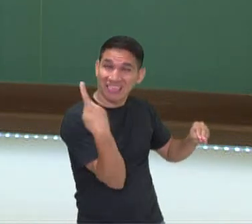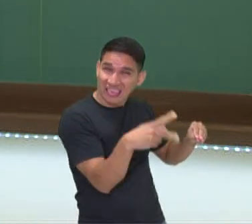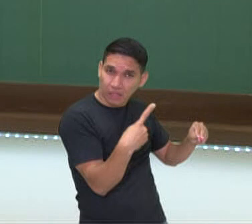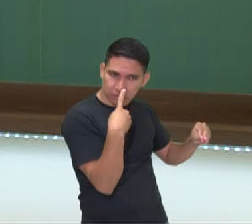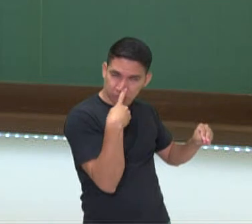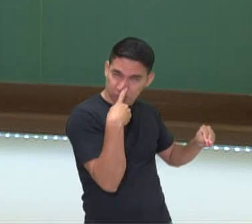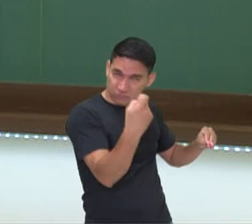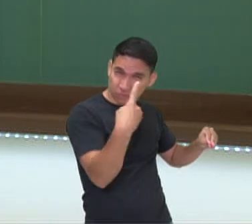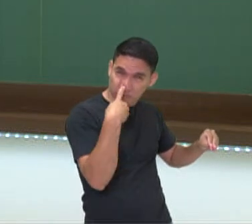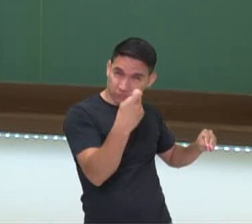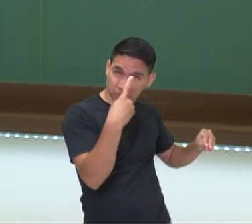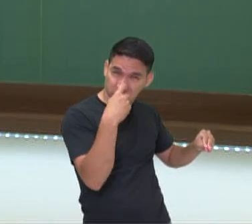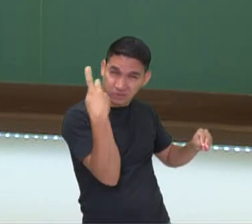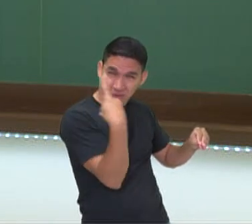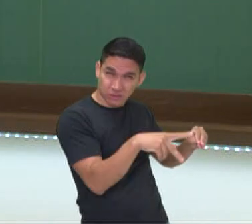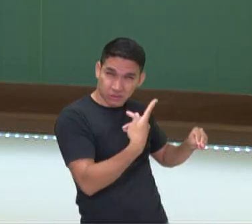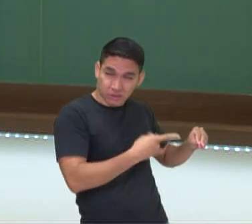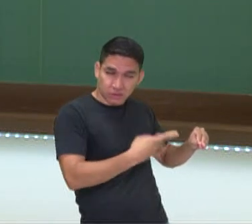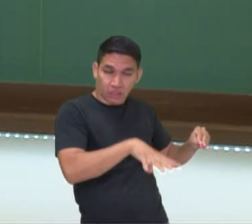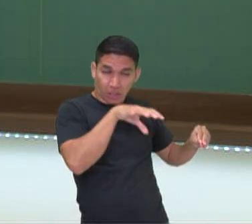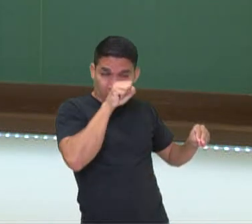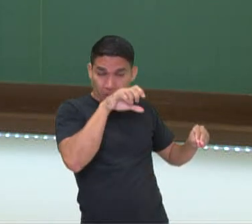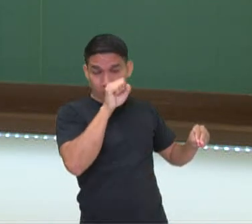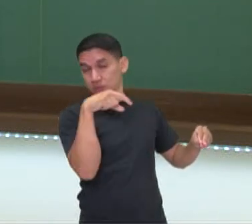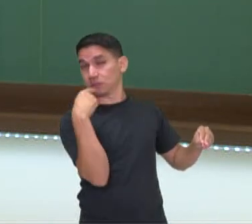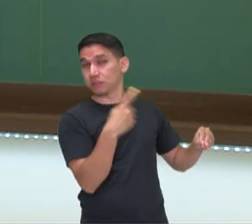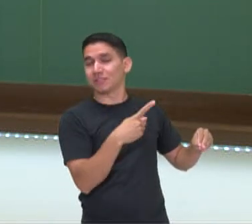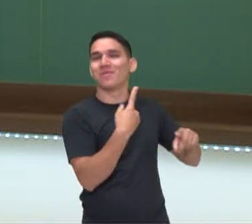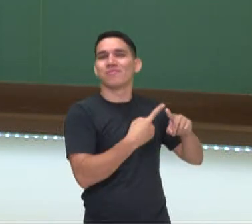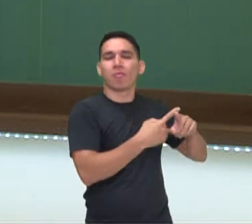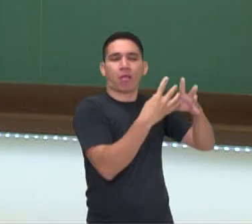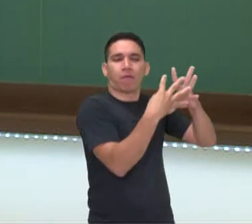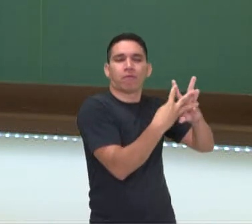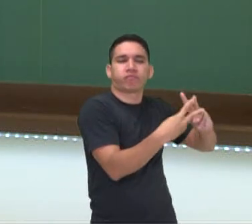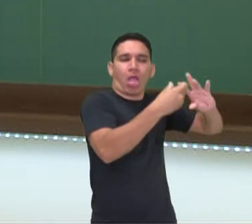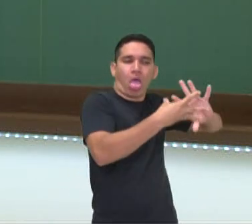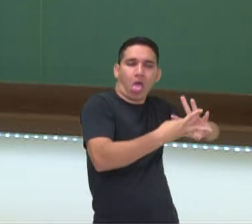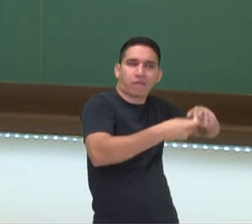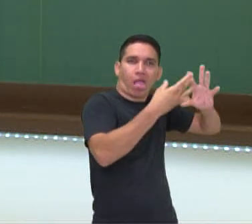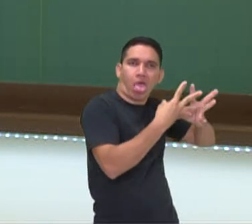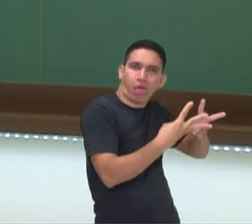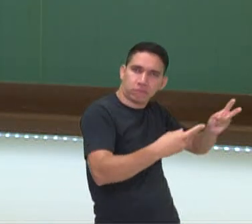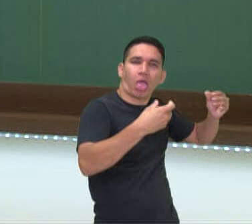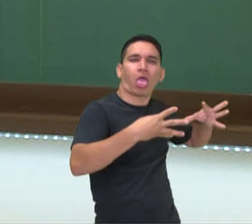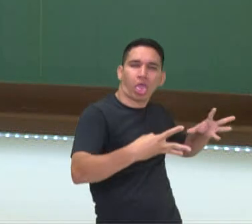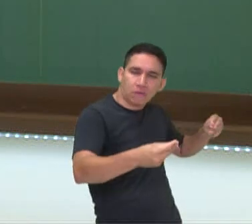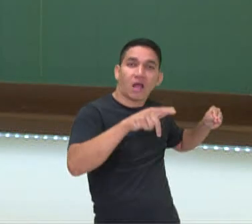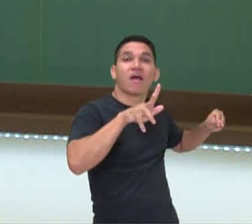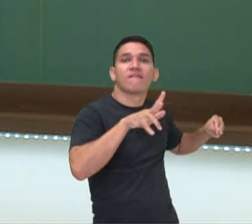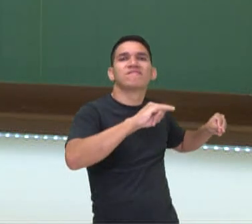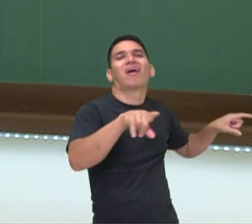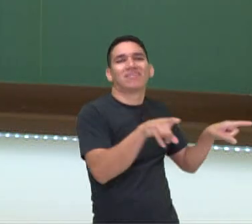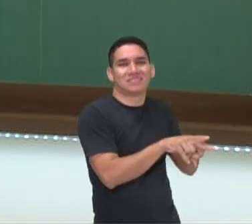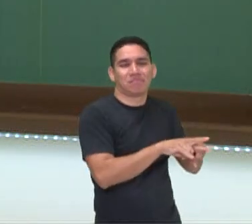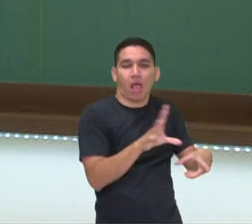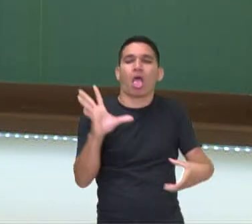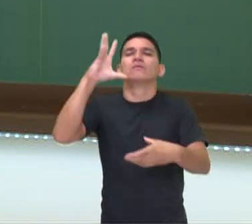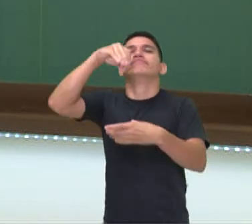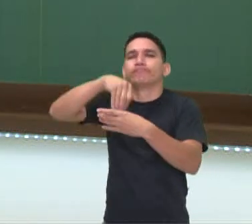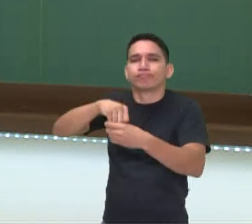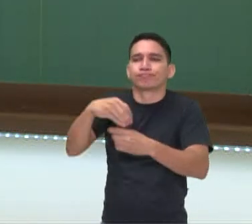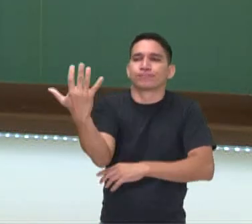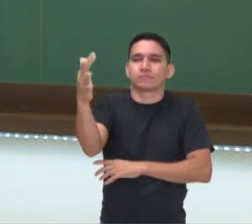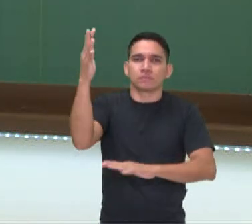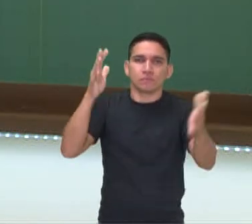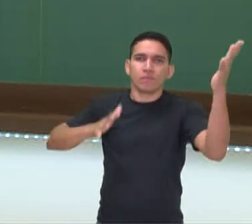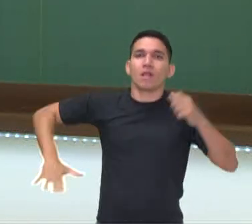cheiro que vai ser produzido resultante da decomposição desses materiais vai também integrar a paisagem. Da mesma